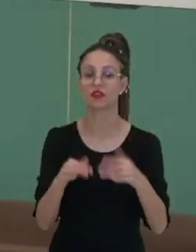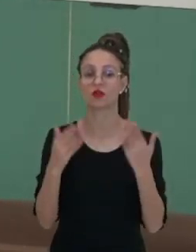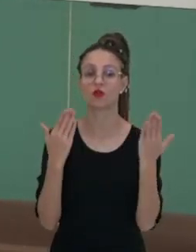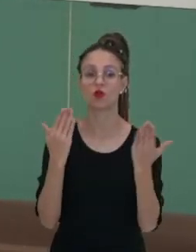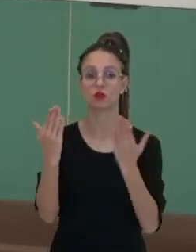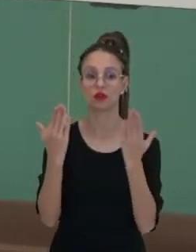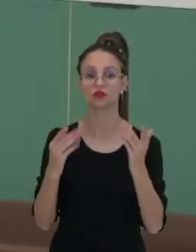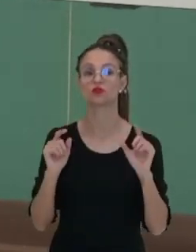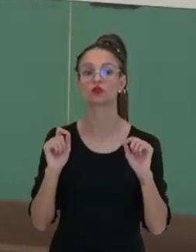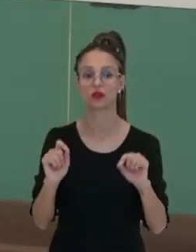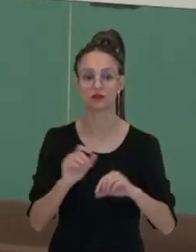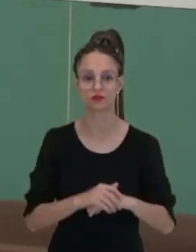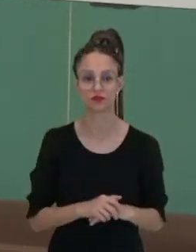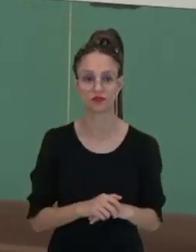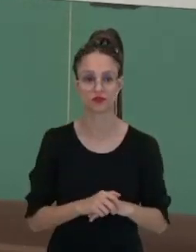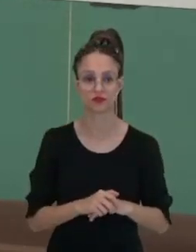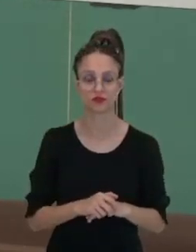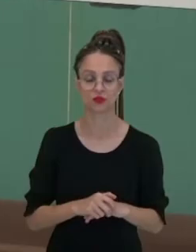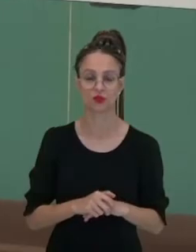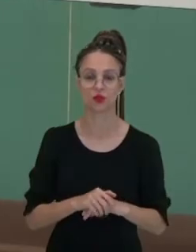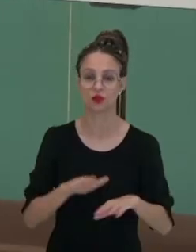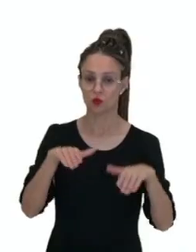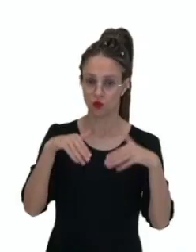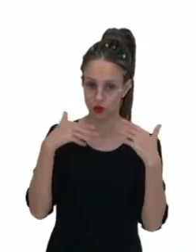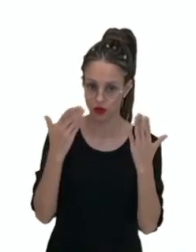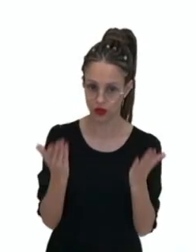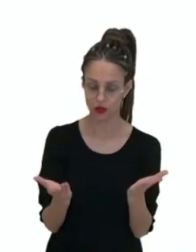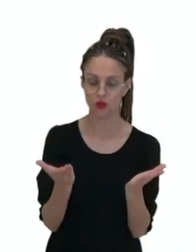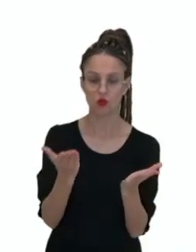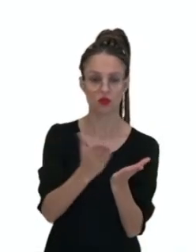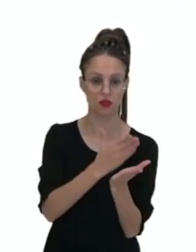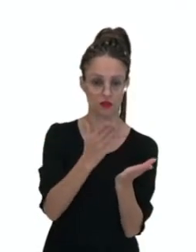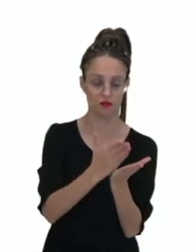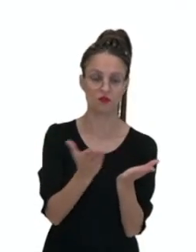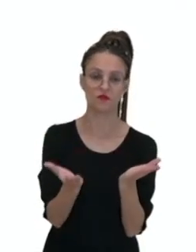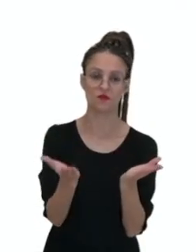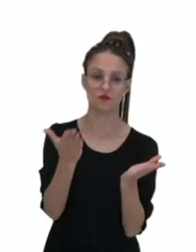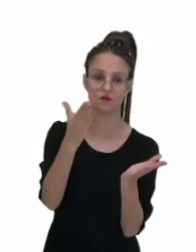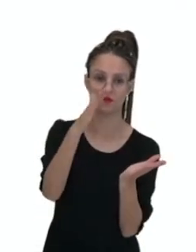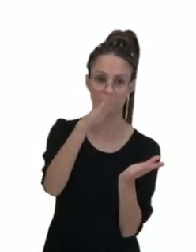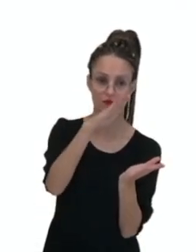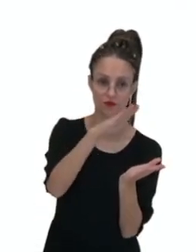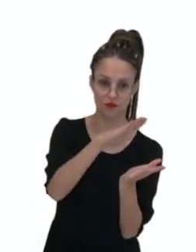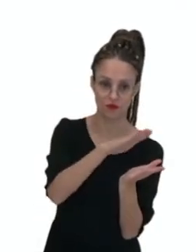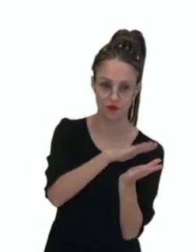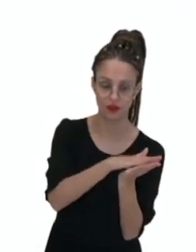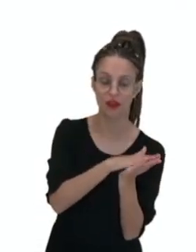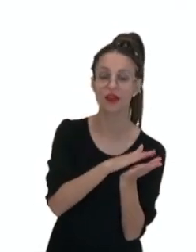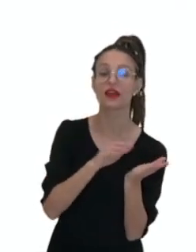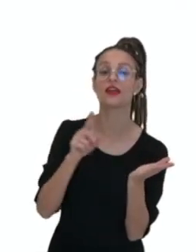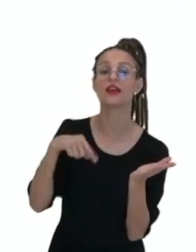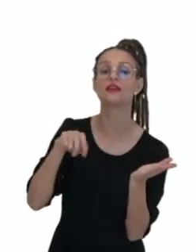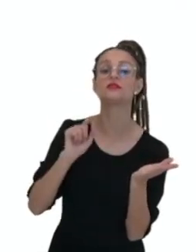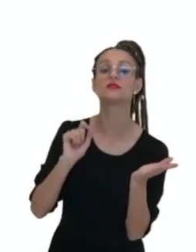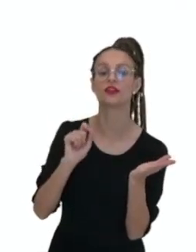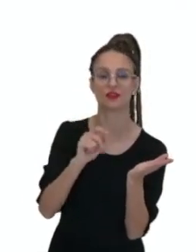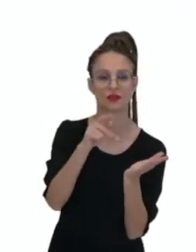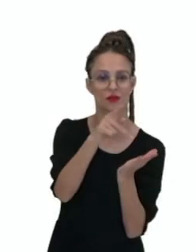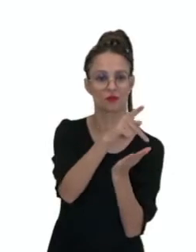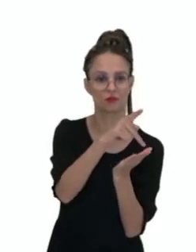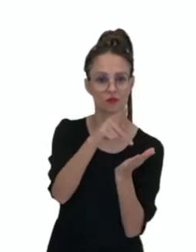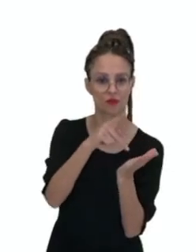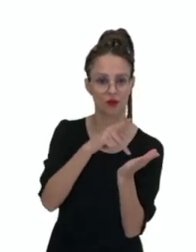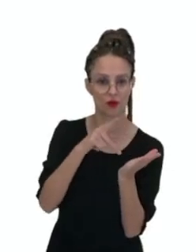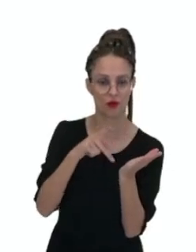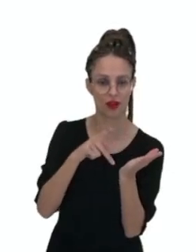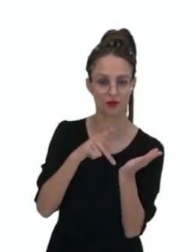qual é a comparação, professora? Quando fecha o livro, eles quem? Os poemas